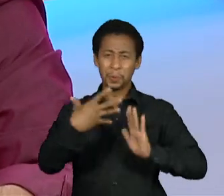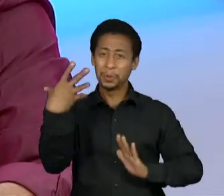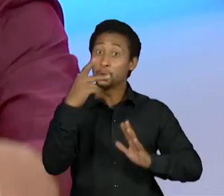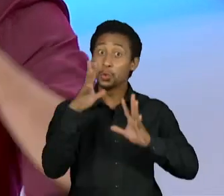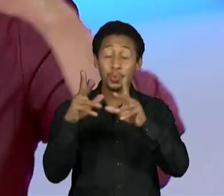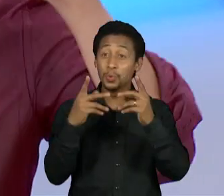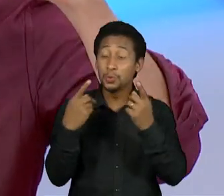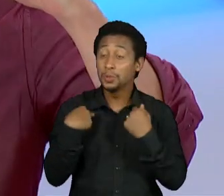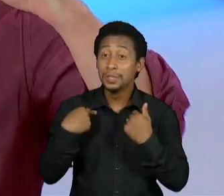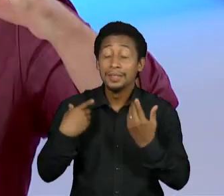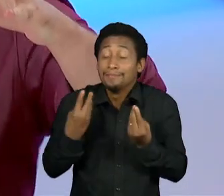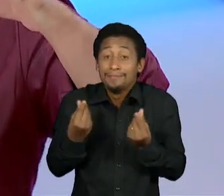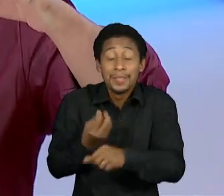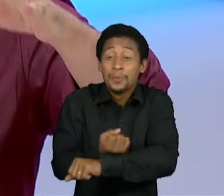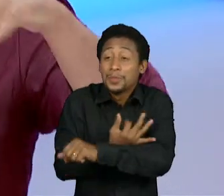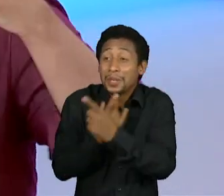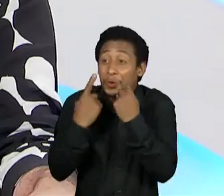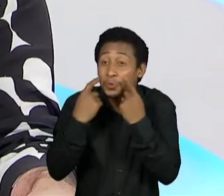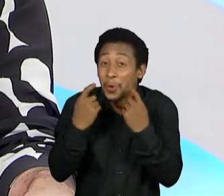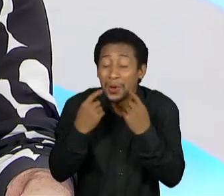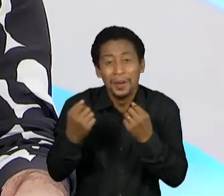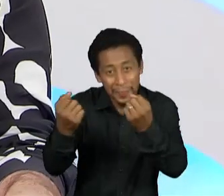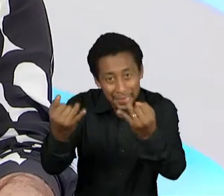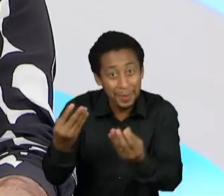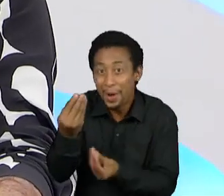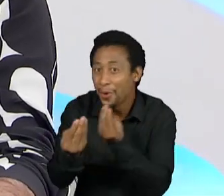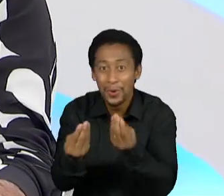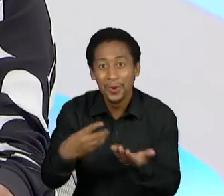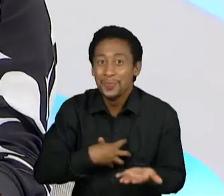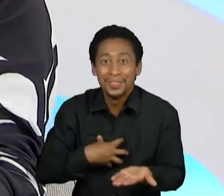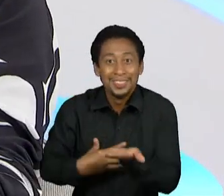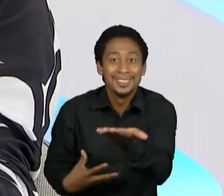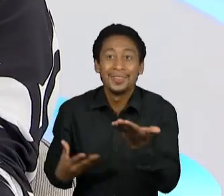Conta aí quem já passou pela tua cabeça para repetir